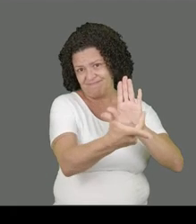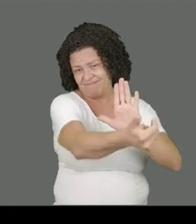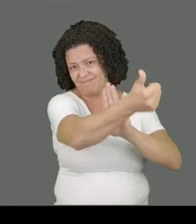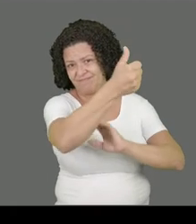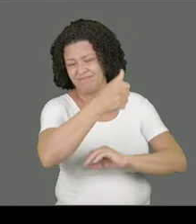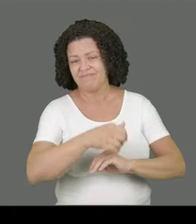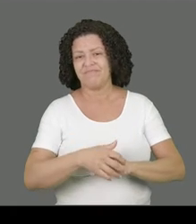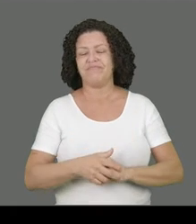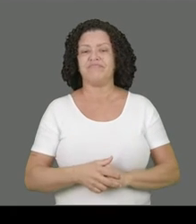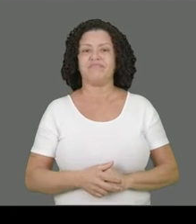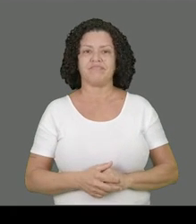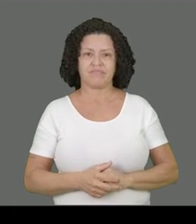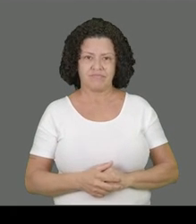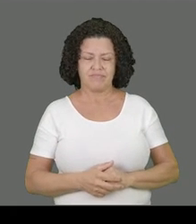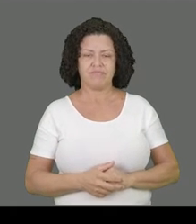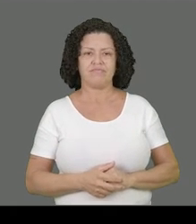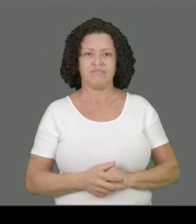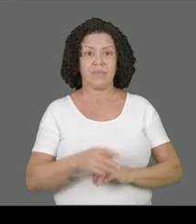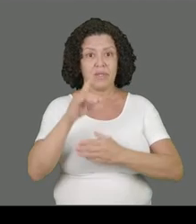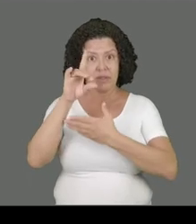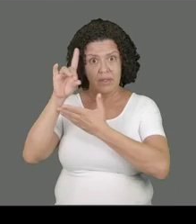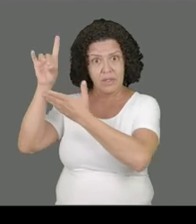informação, preciosa informação.